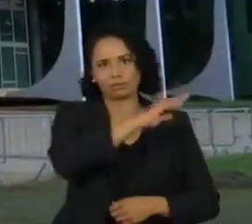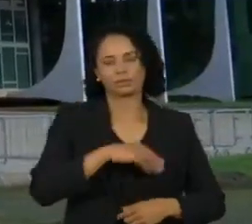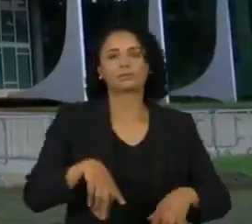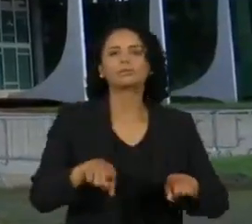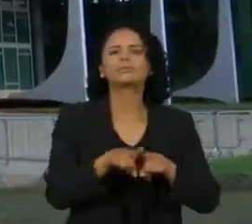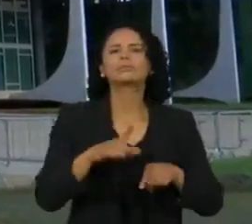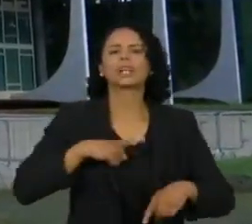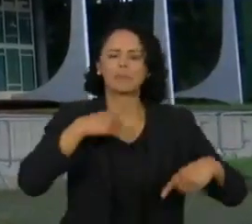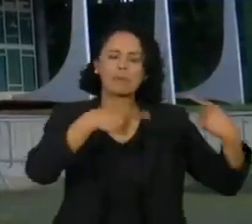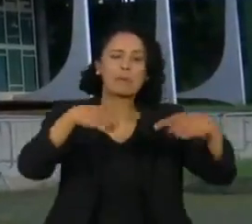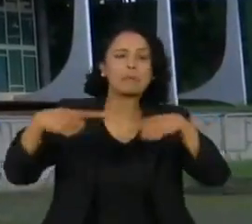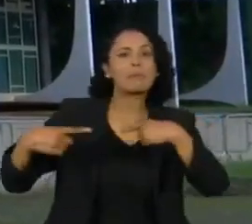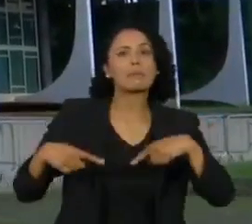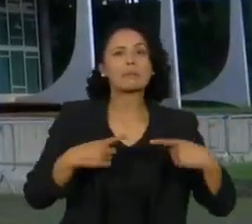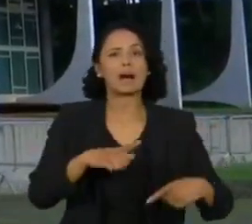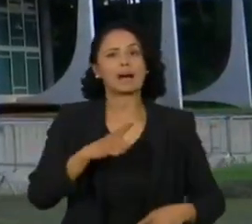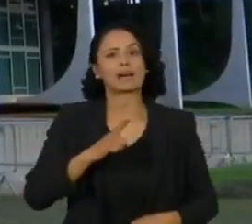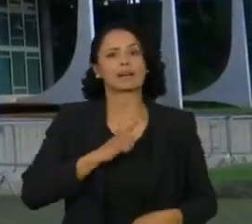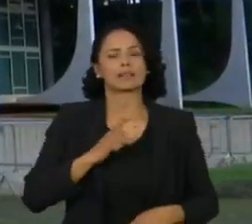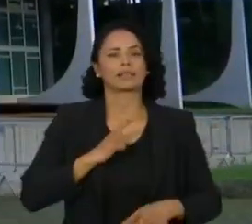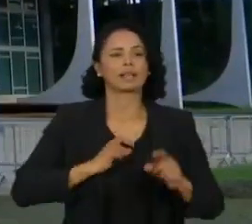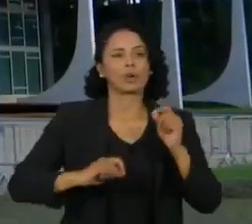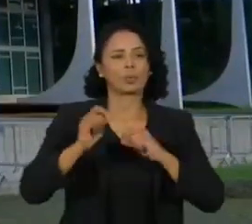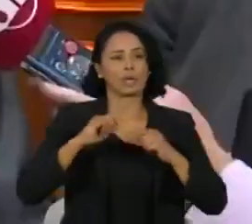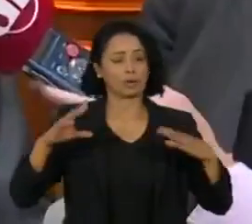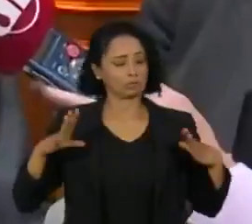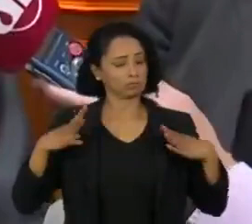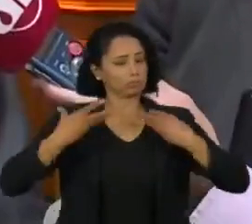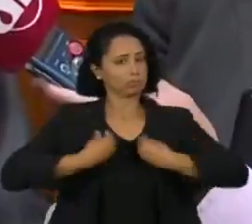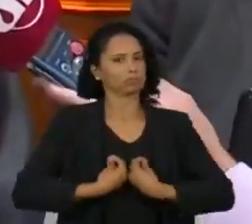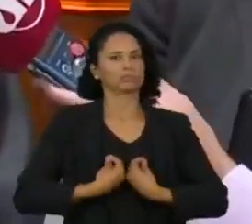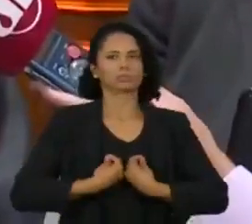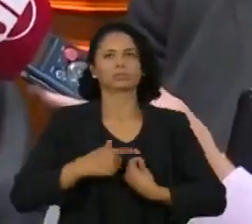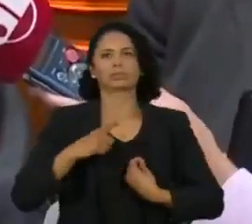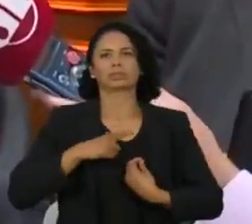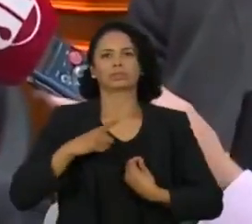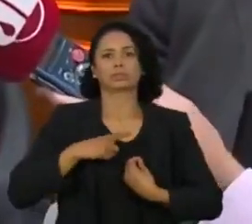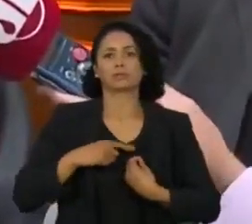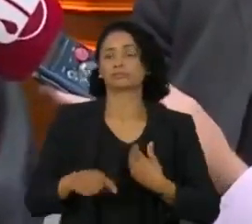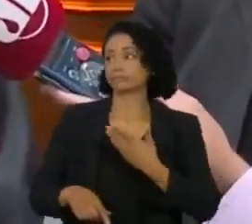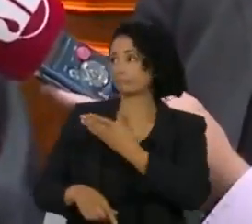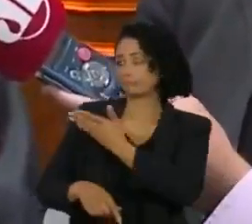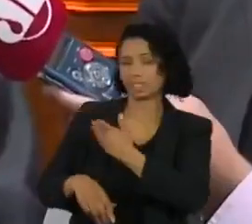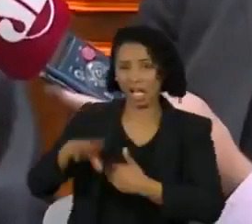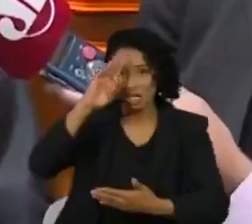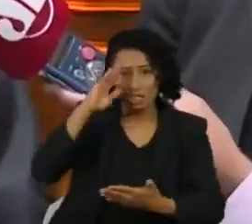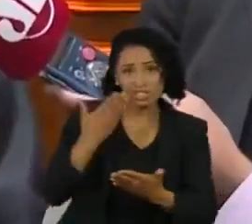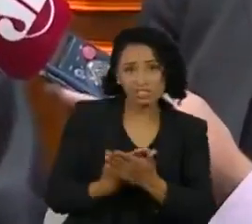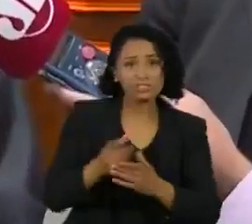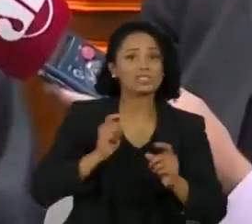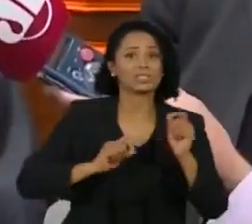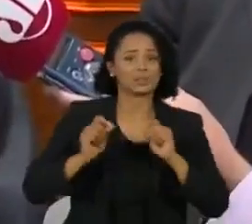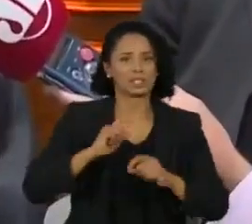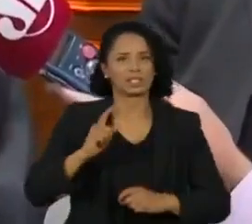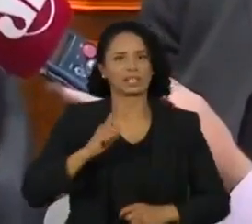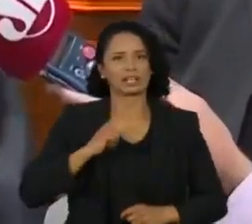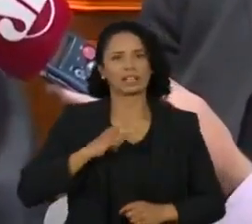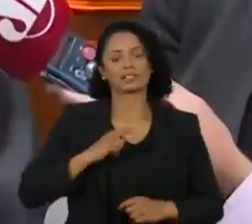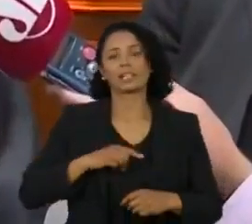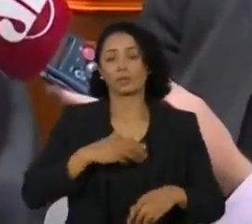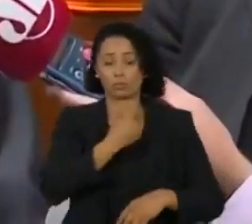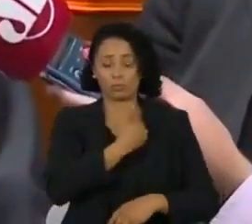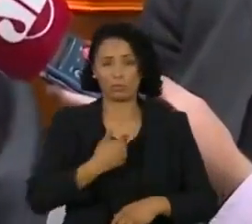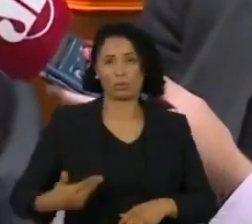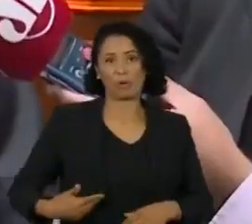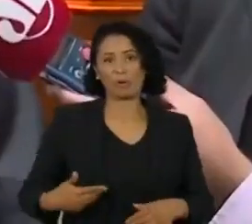colocou ministros do Supremo Tribunal Federal de lados opostos. Gilmar Mendes acredita que a instabilidade política dos últimos governos do